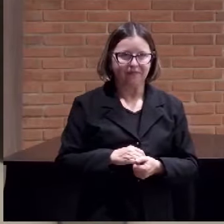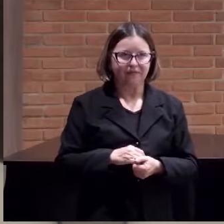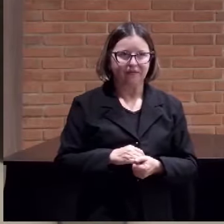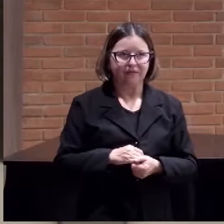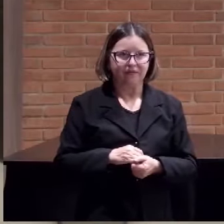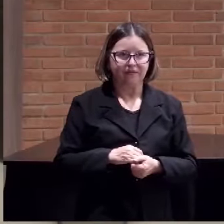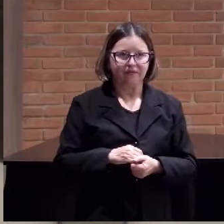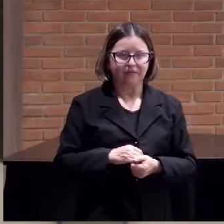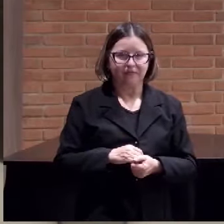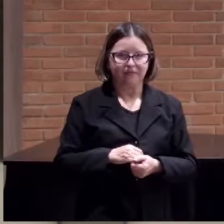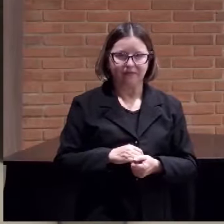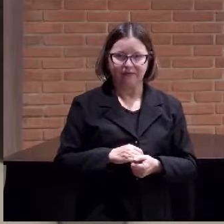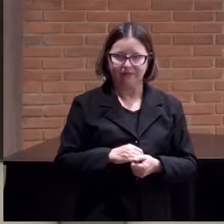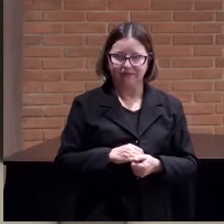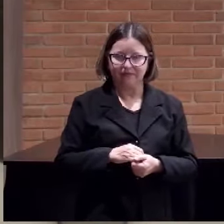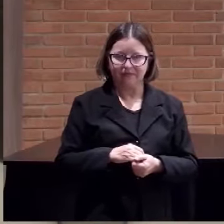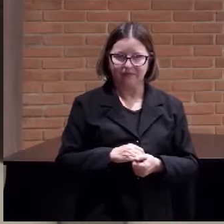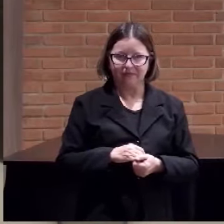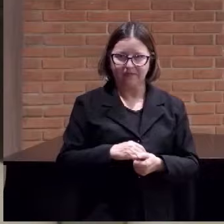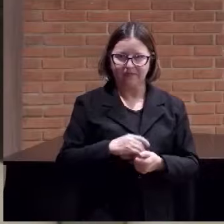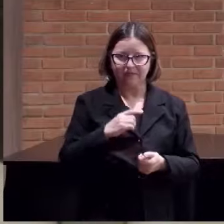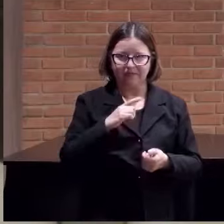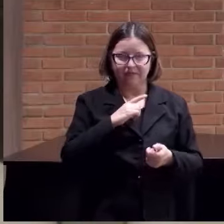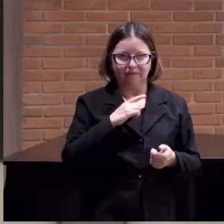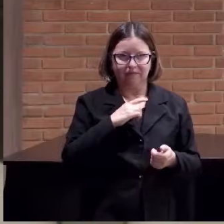Há uma relação muito profunda